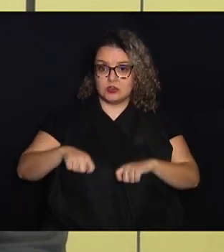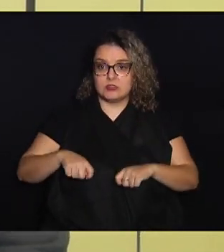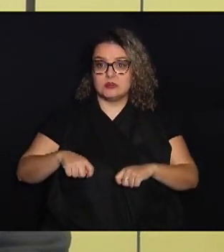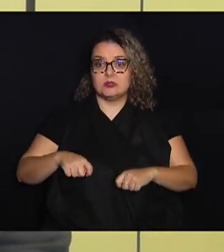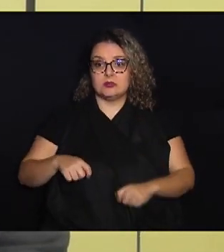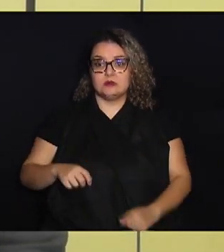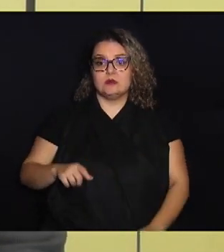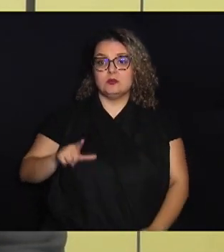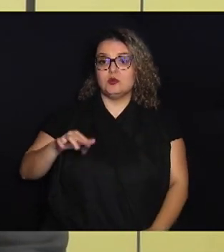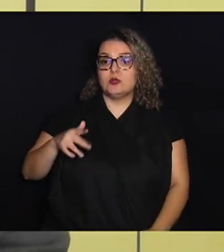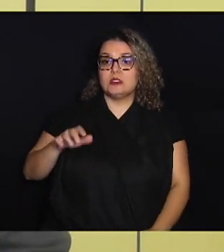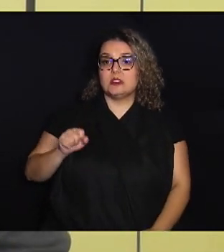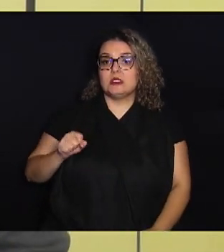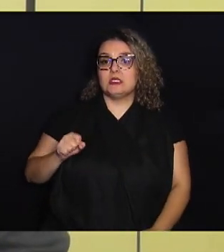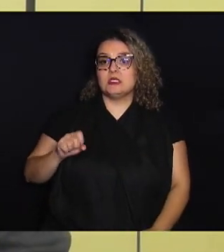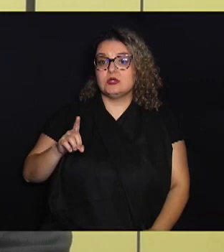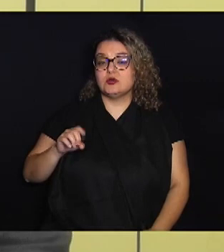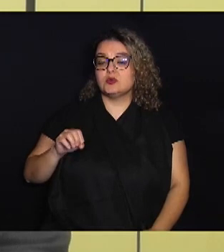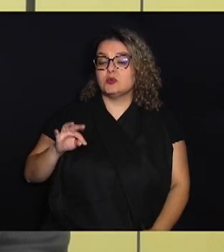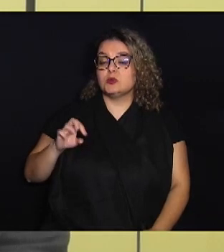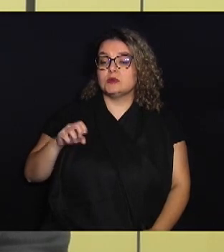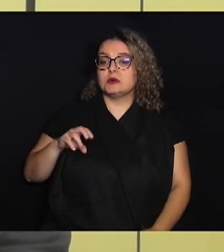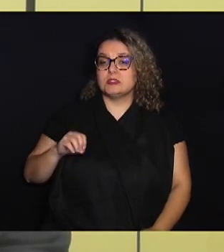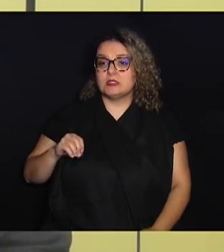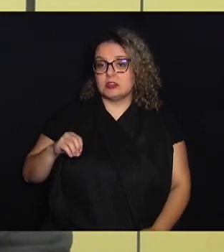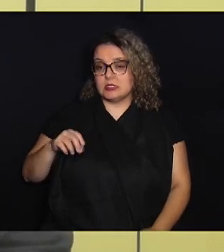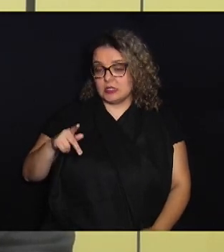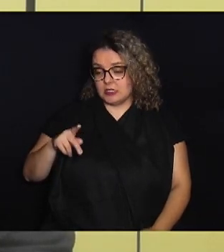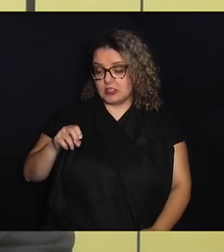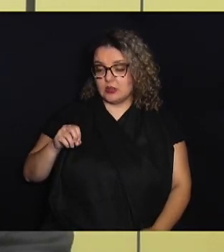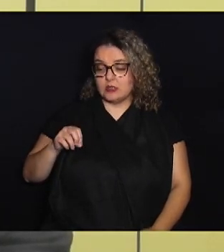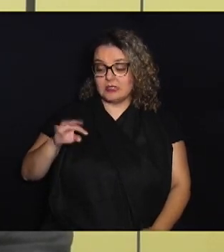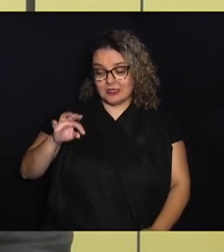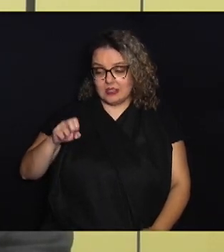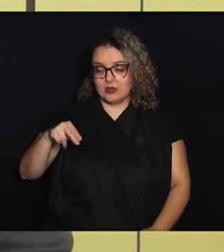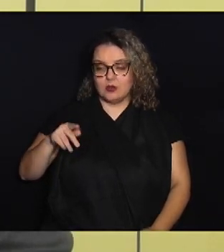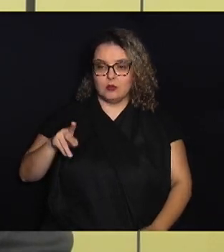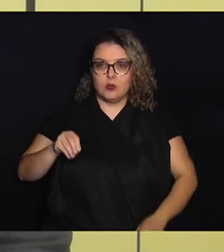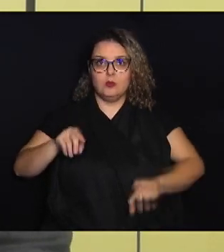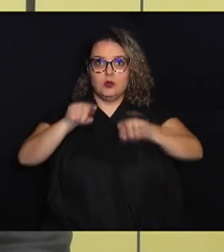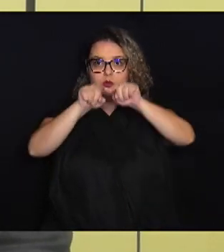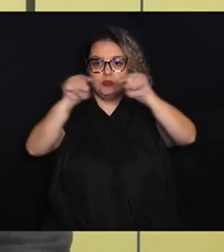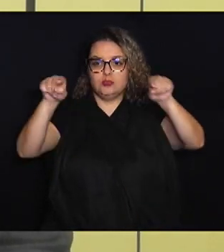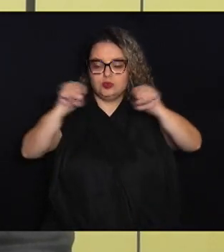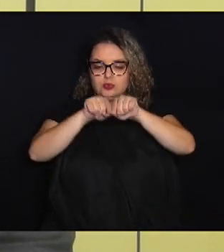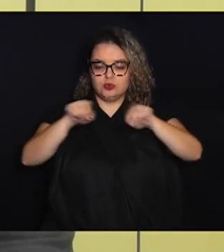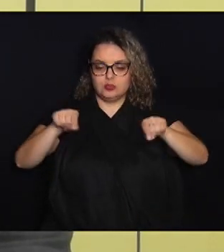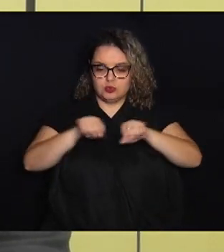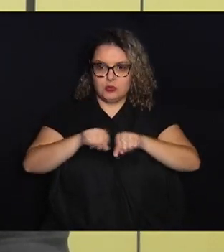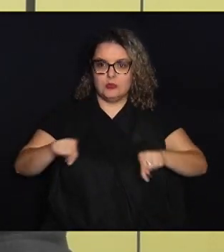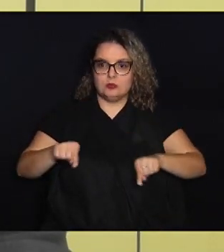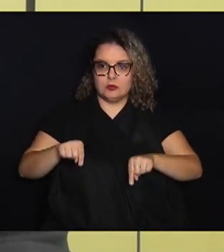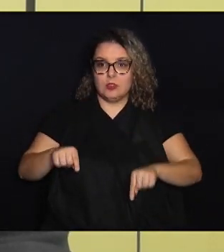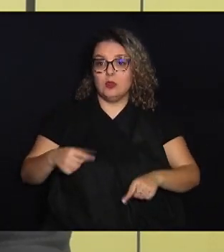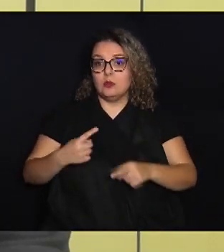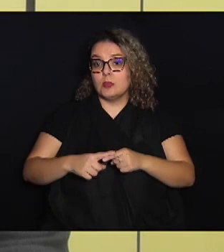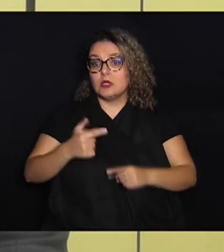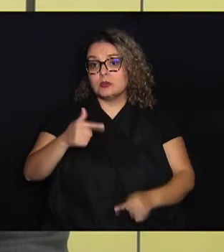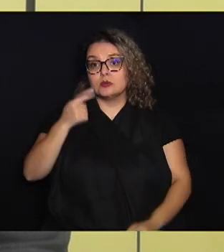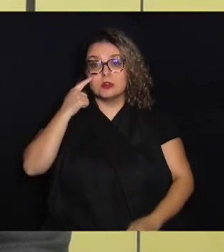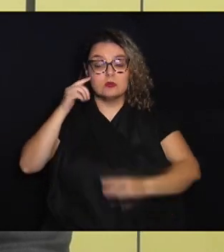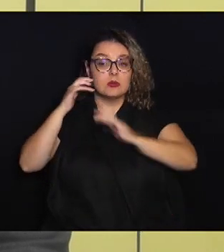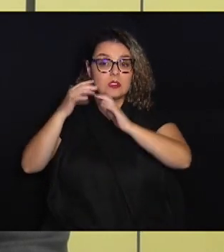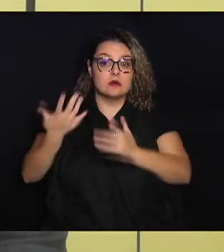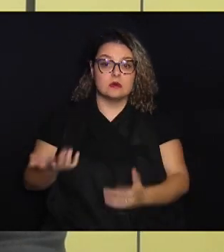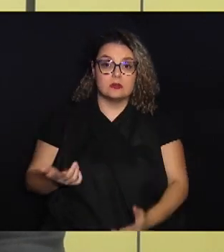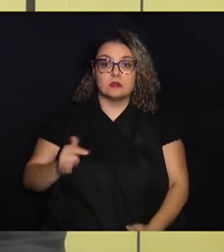por linhas do tempo. Então, a proposta é falar da história através do tempo, porque não dá para a gente pensar em história